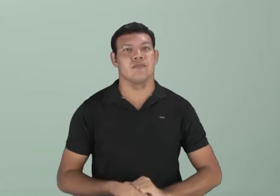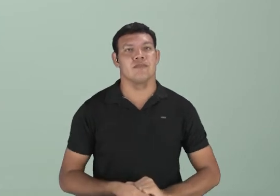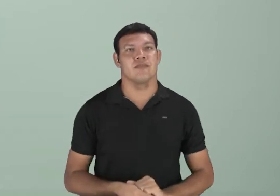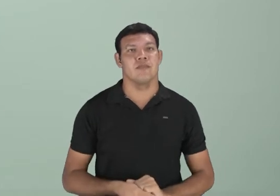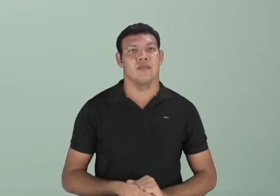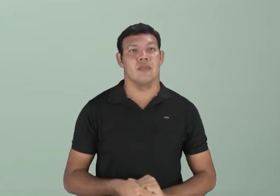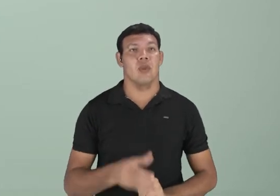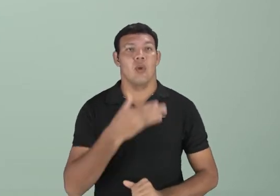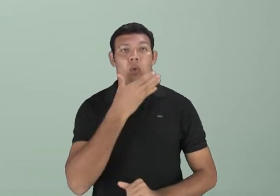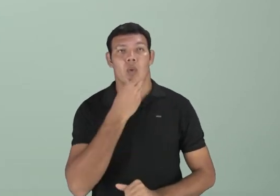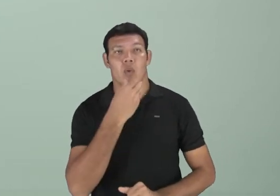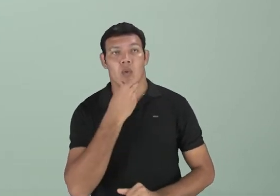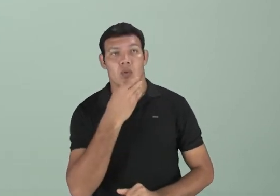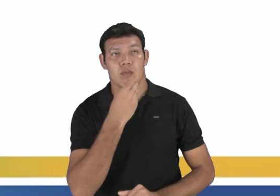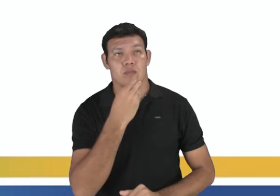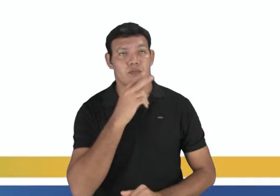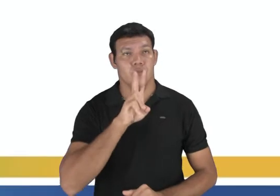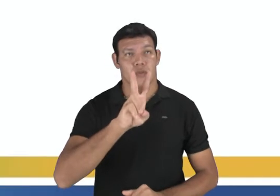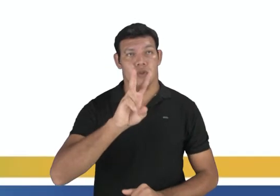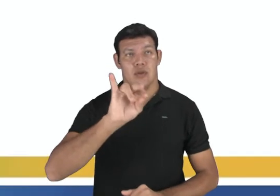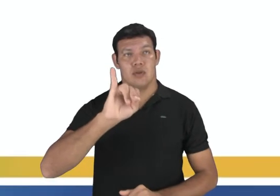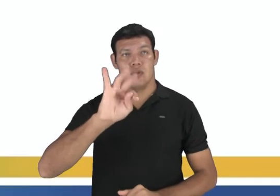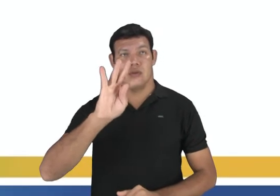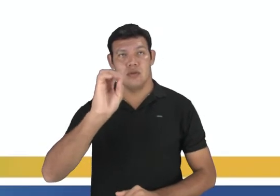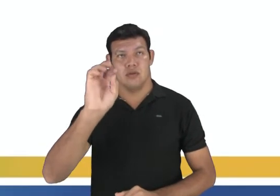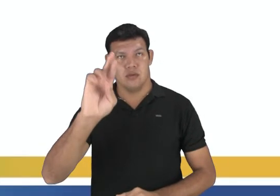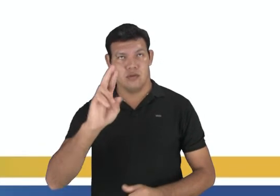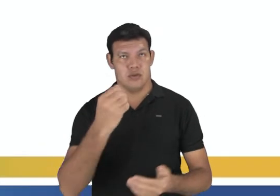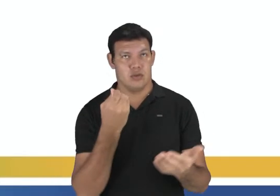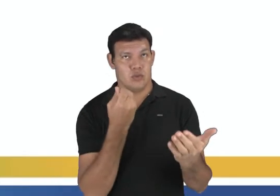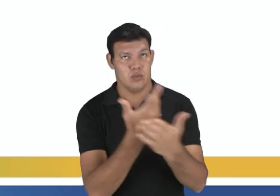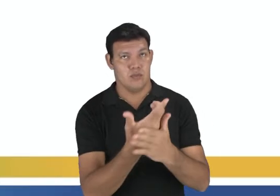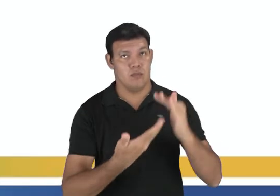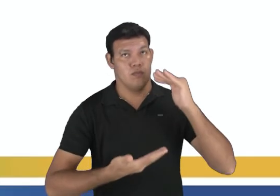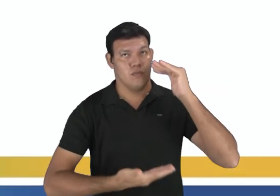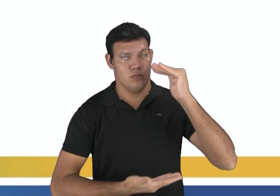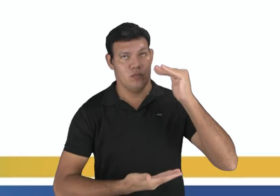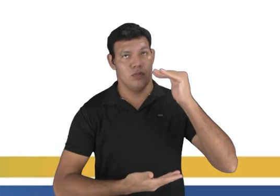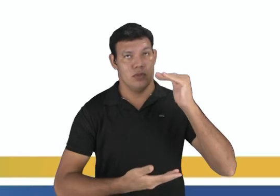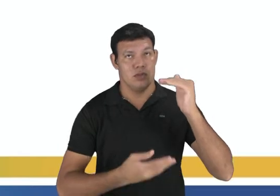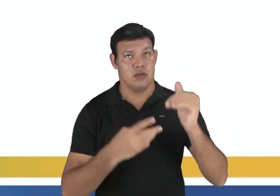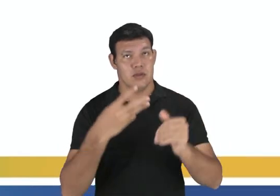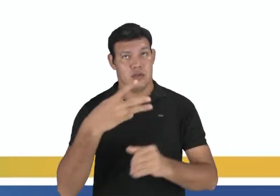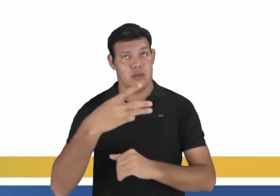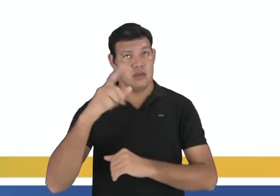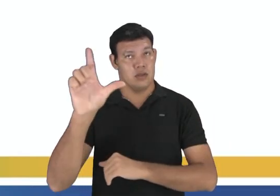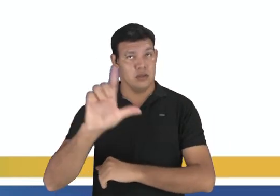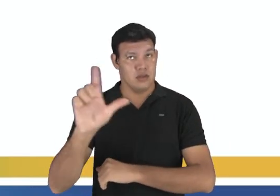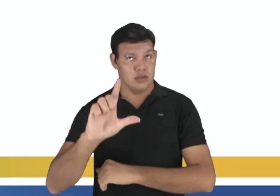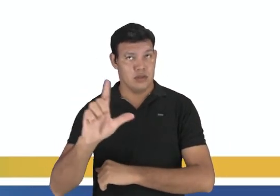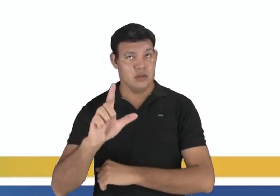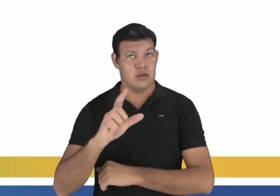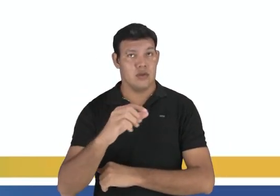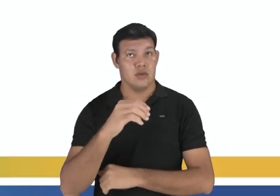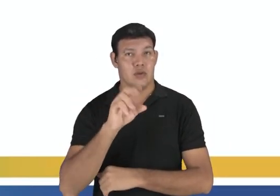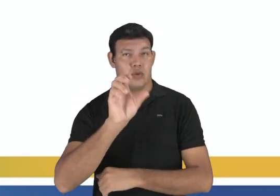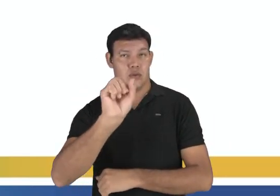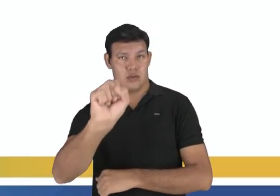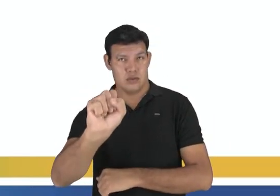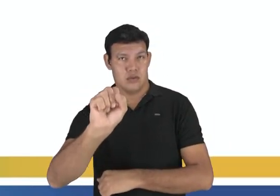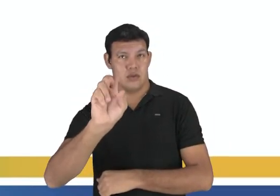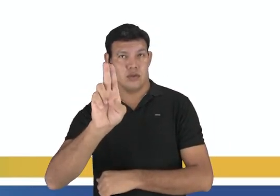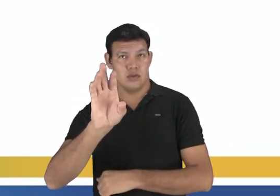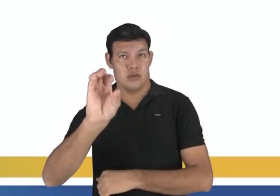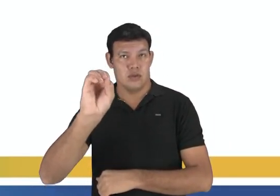capacidade. Vitor comprou uma garrafa de 3 litros de suco de laranja para servir aos amigos em um copo de 200 mililitros. Aí